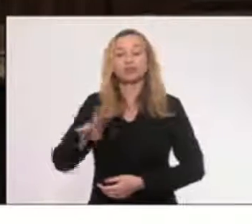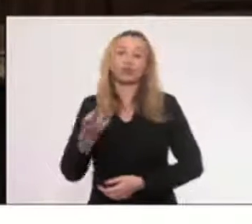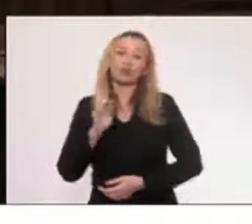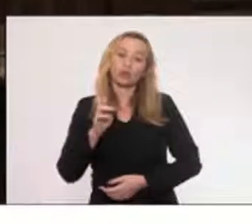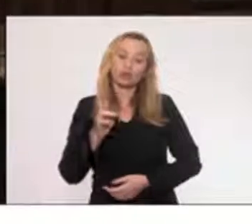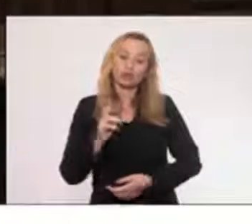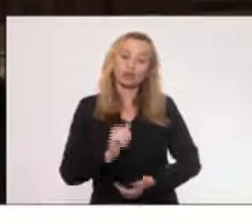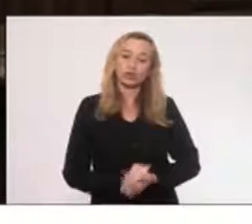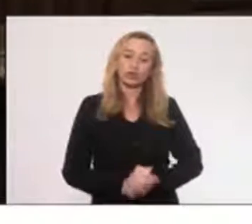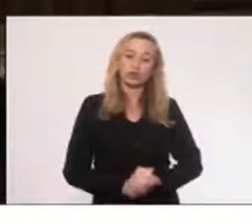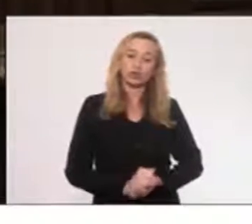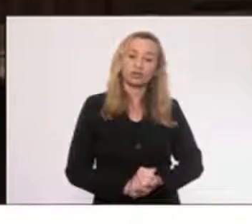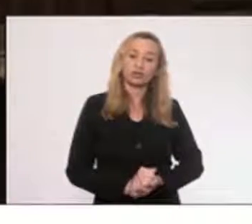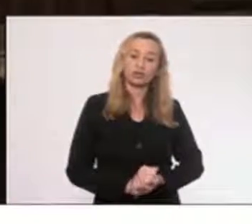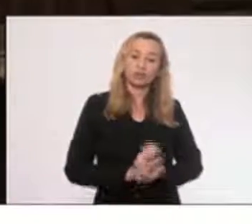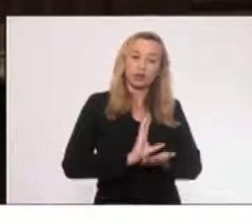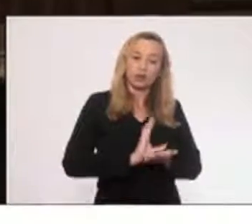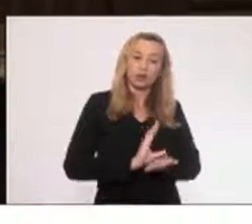foram gastos,